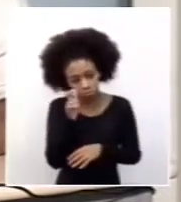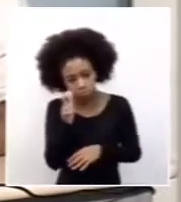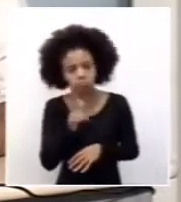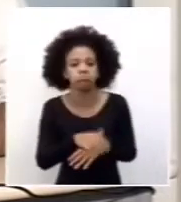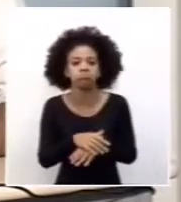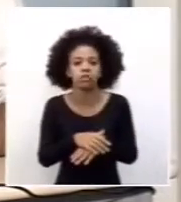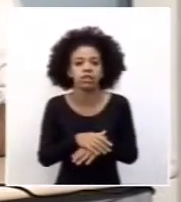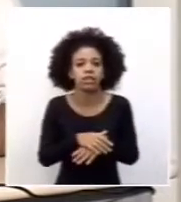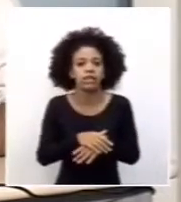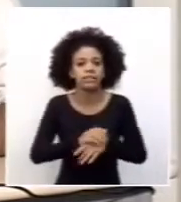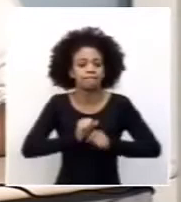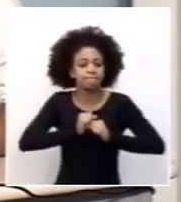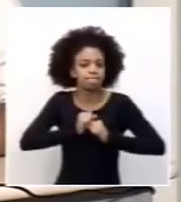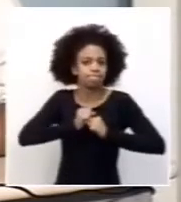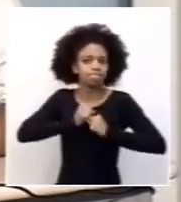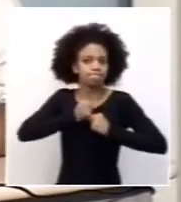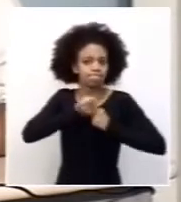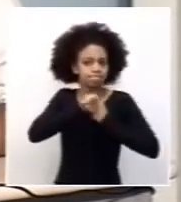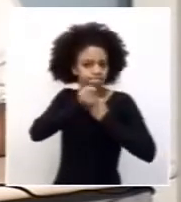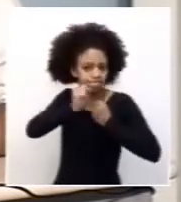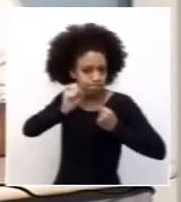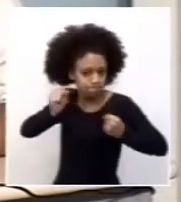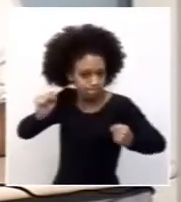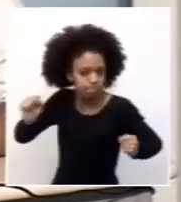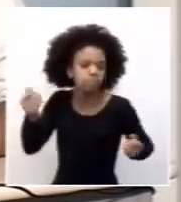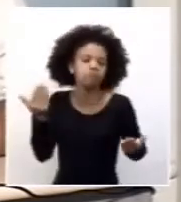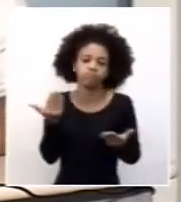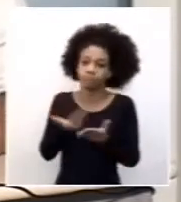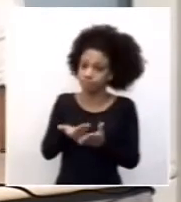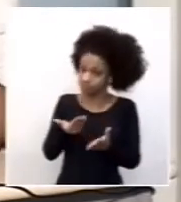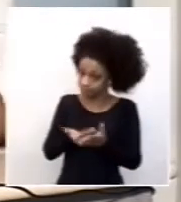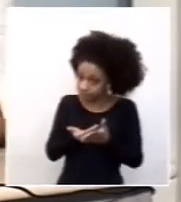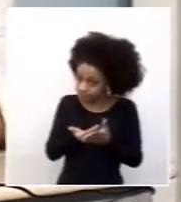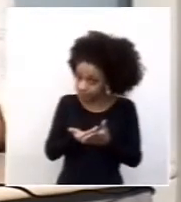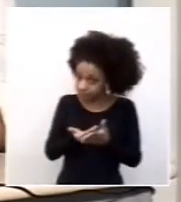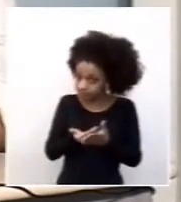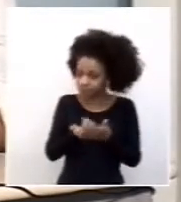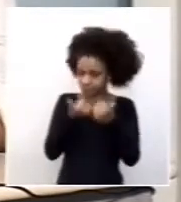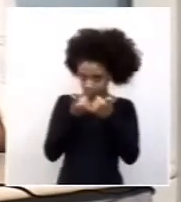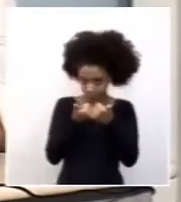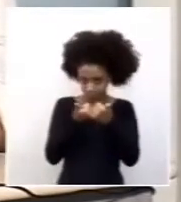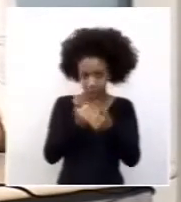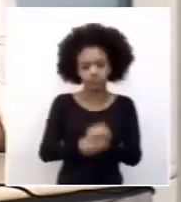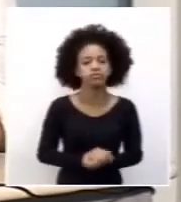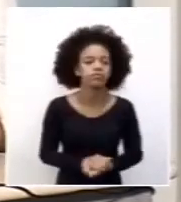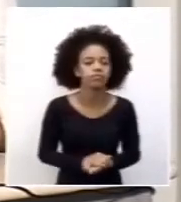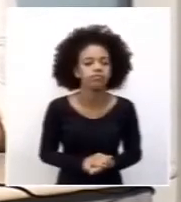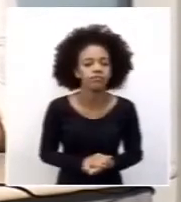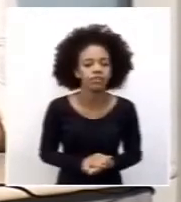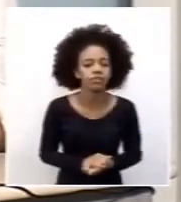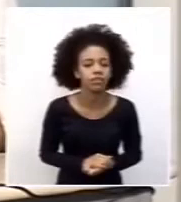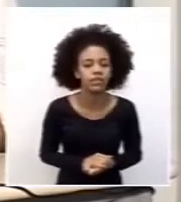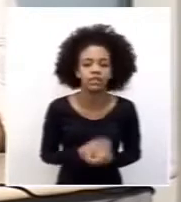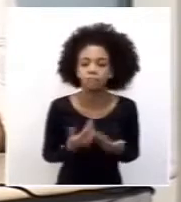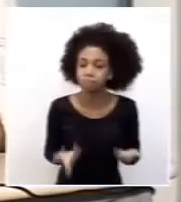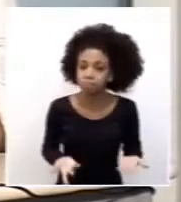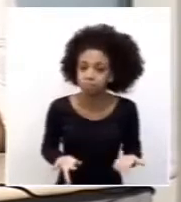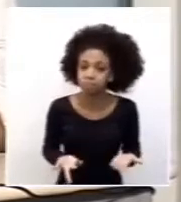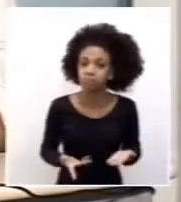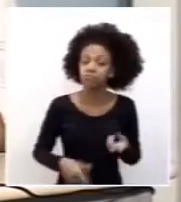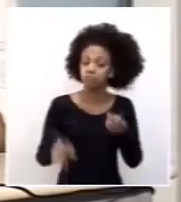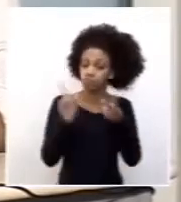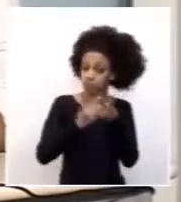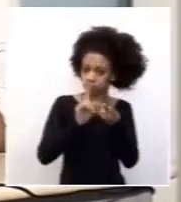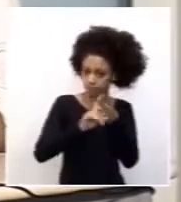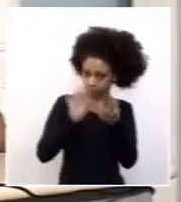da intencionalidade da sua aula, né? Bom, já na questão, na afirmação